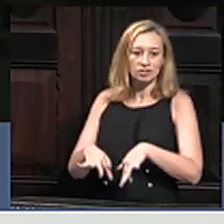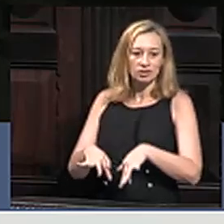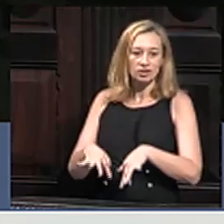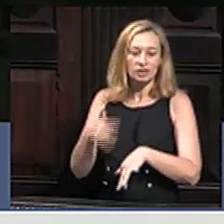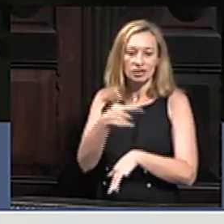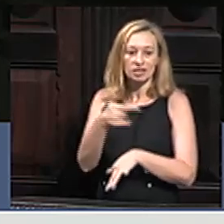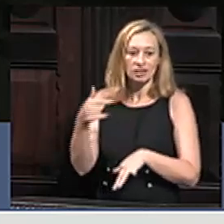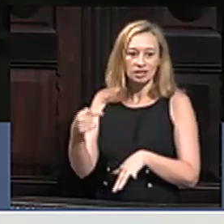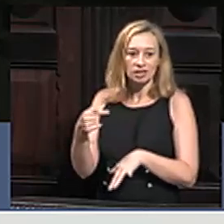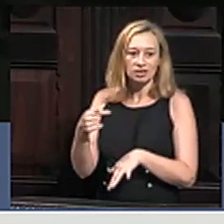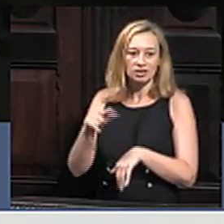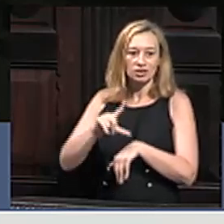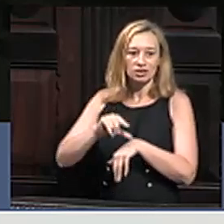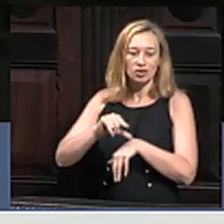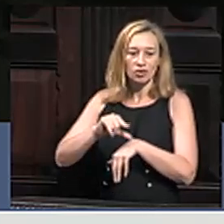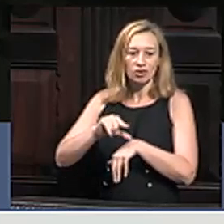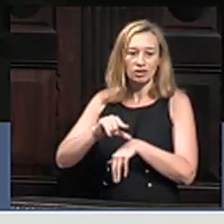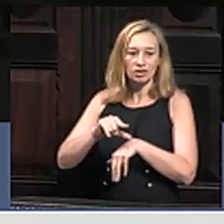às